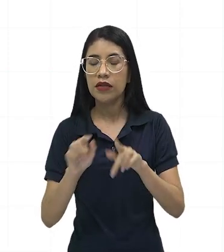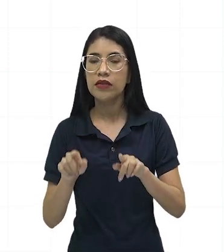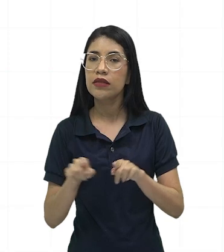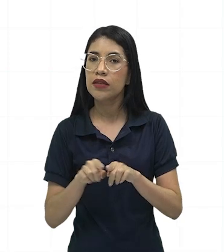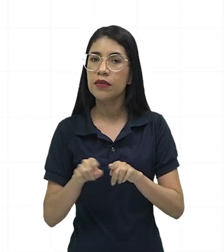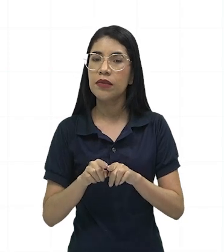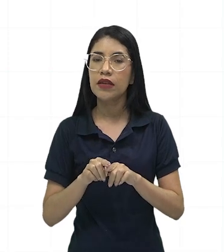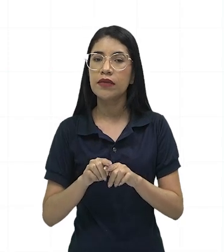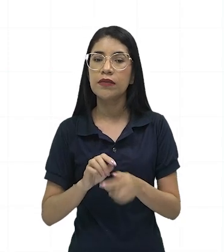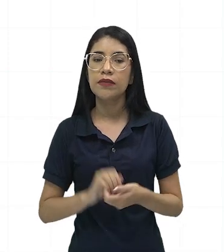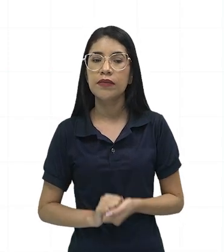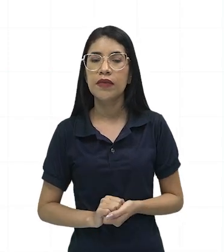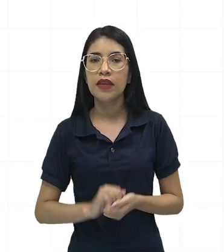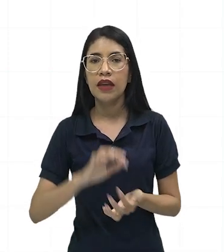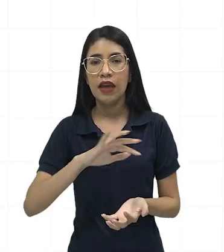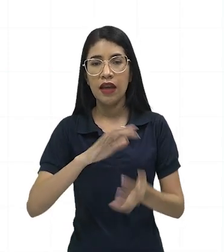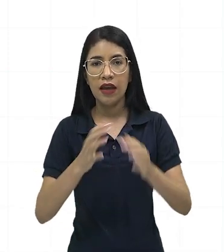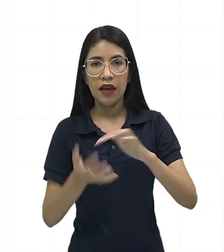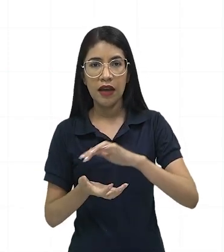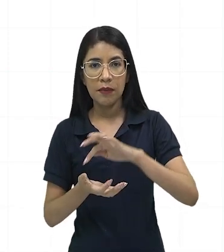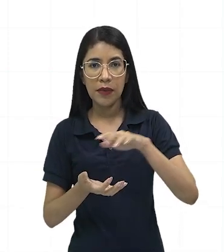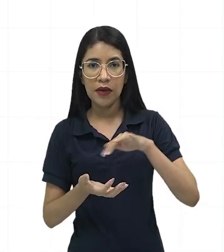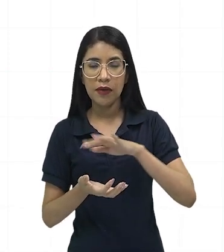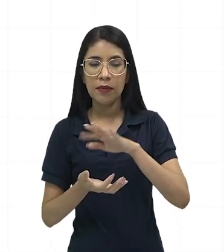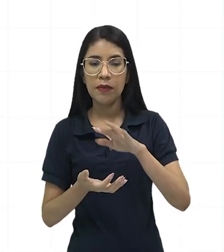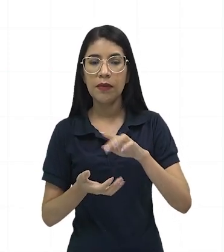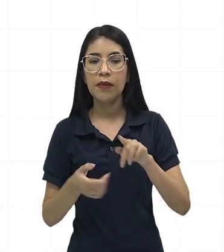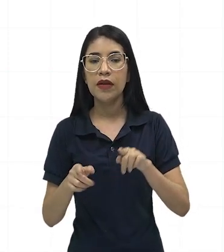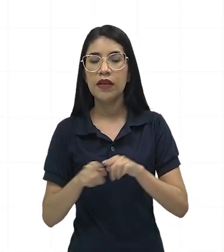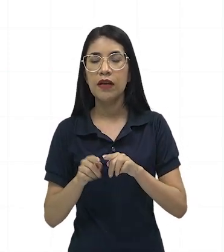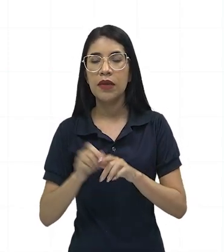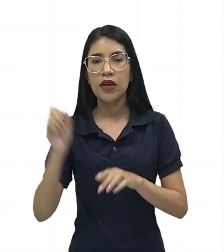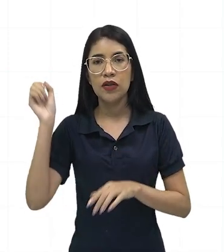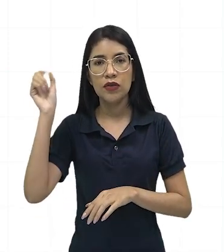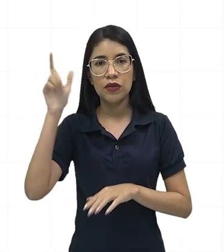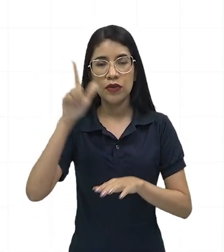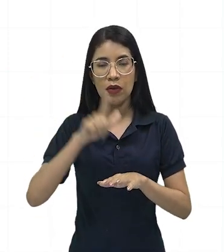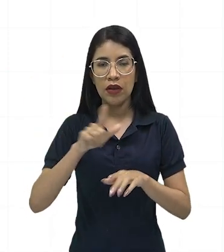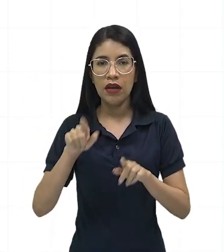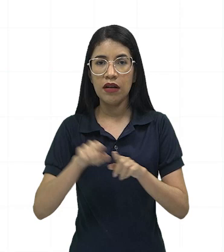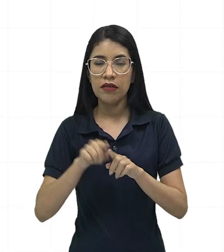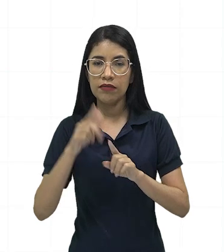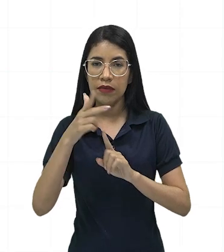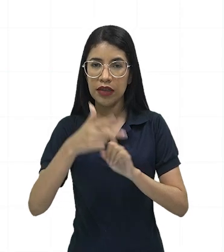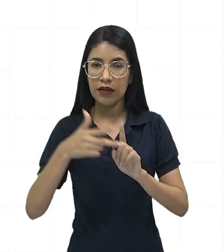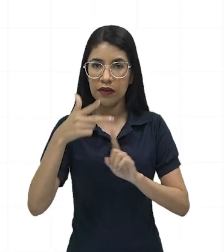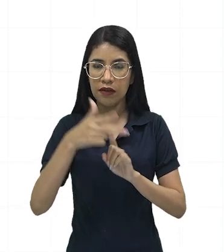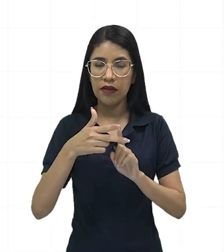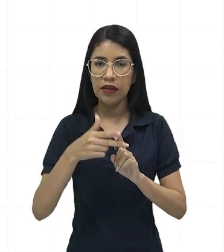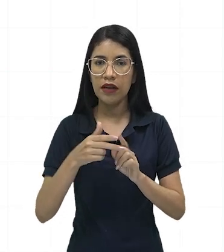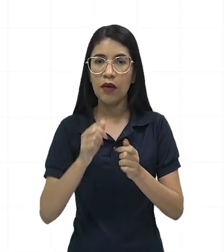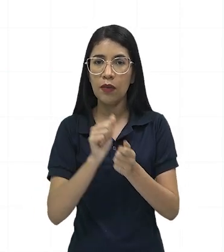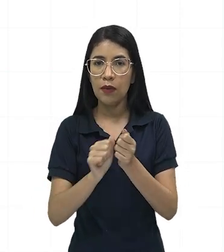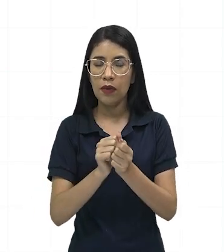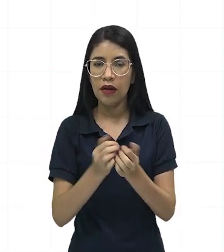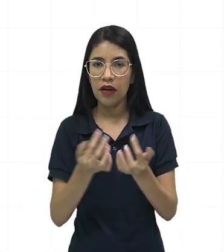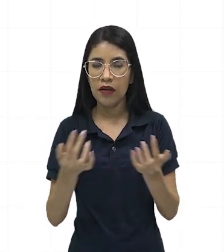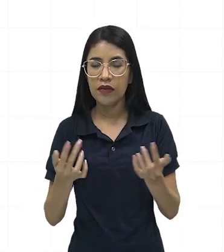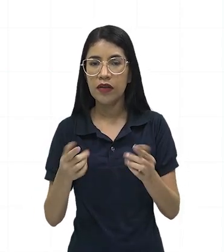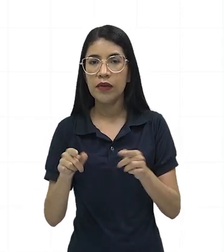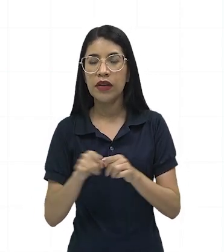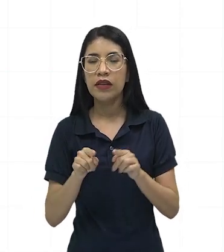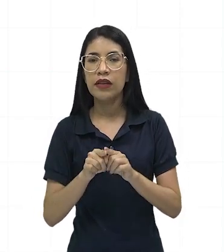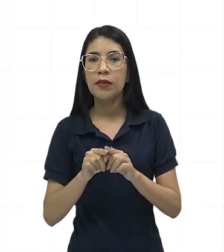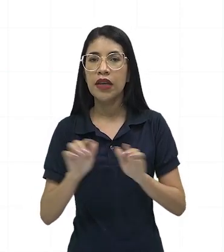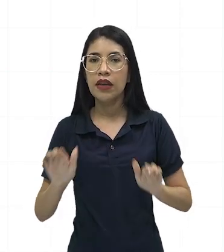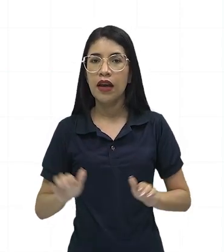né? Biomassa, solar e eólica, carvão e a nuclear, que